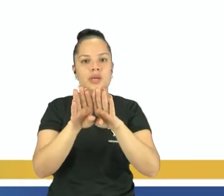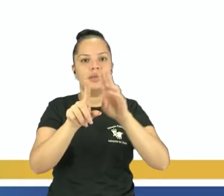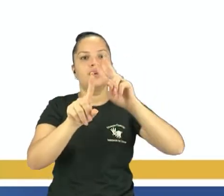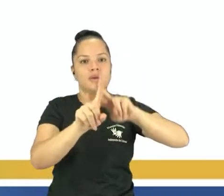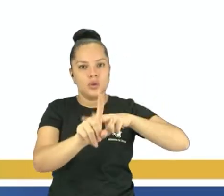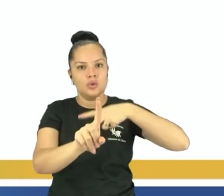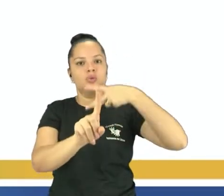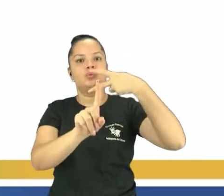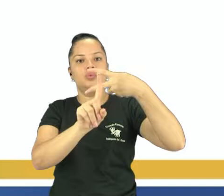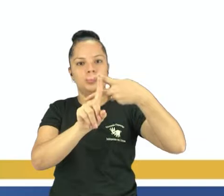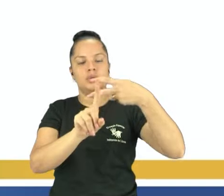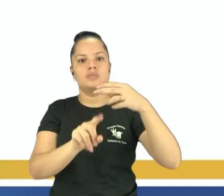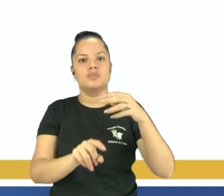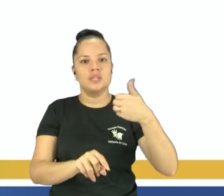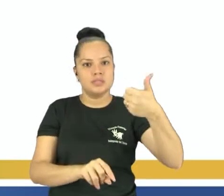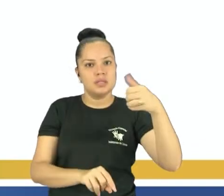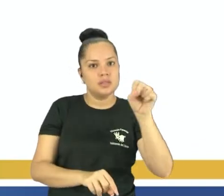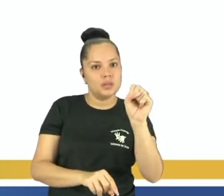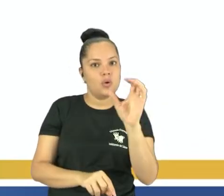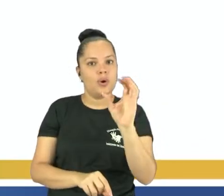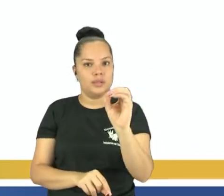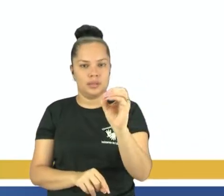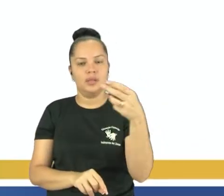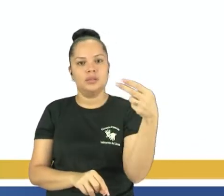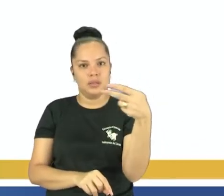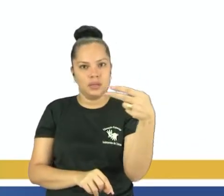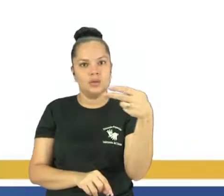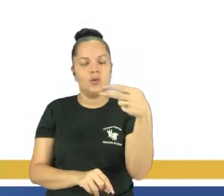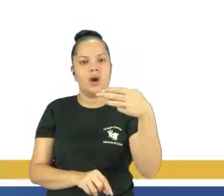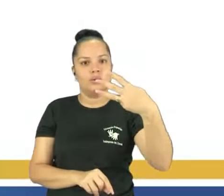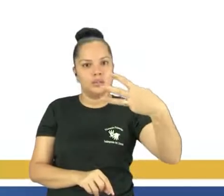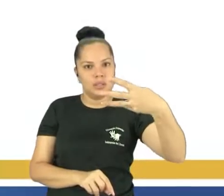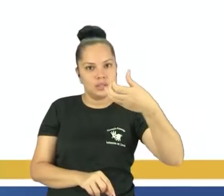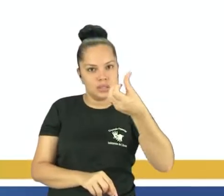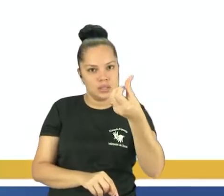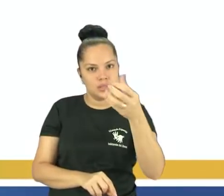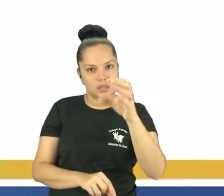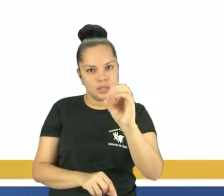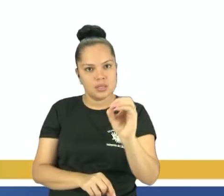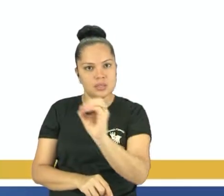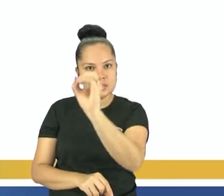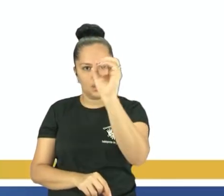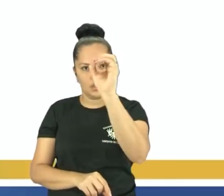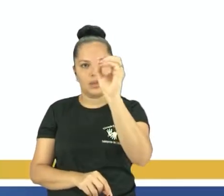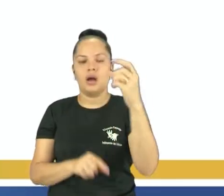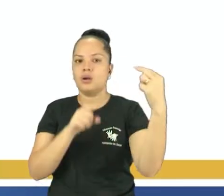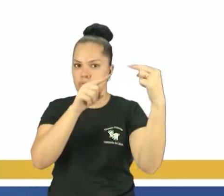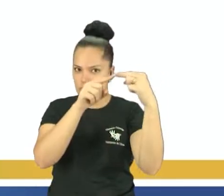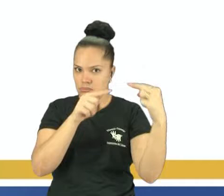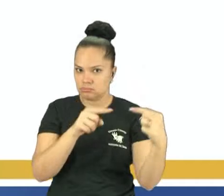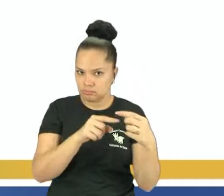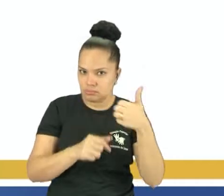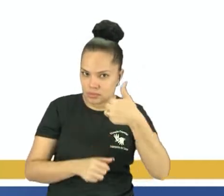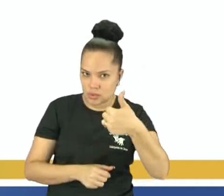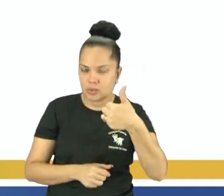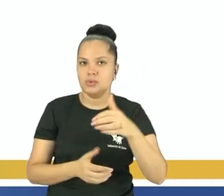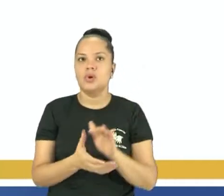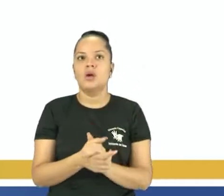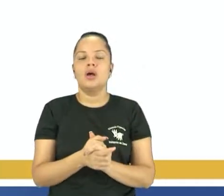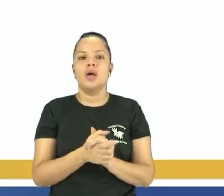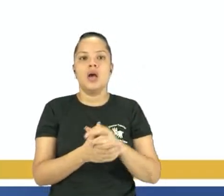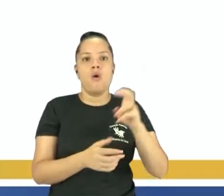vezes 180 graus, certo? Que é igual a 360, concordam? Bom, em um polígono de 5 lados,